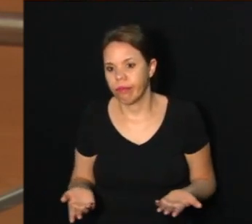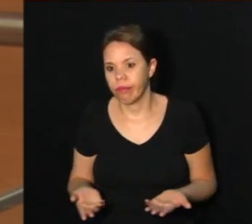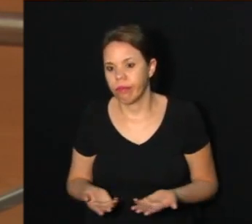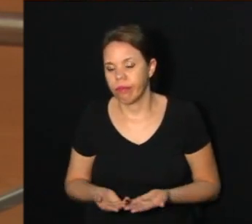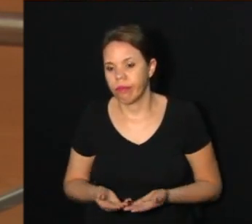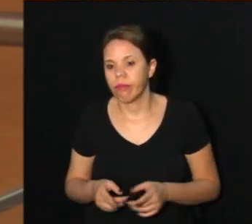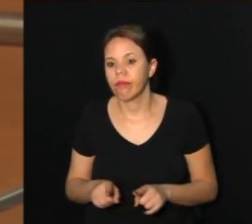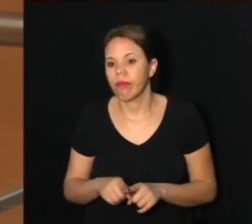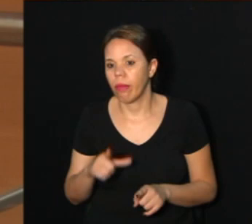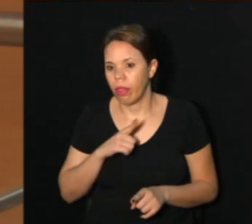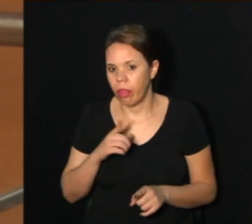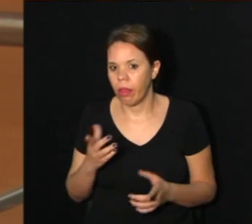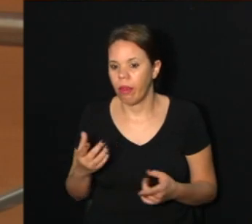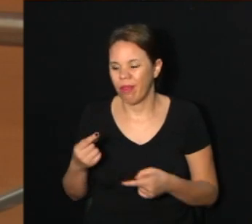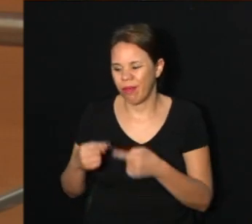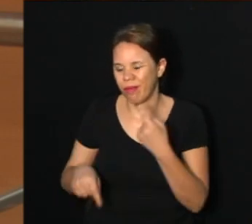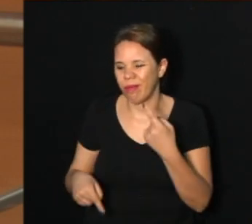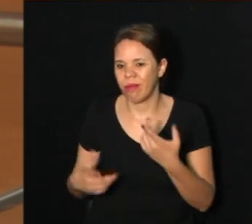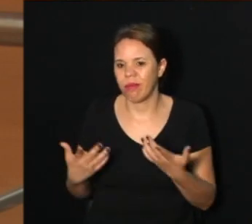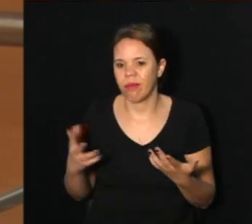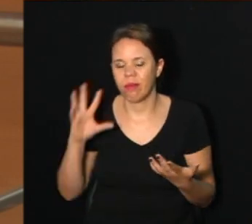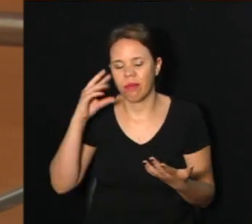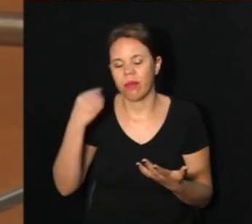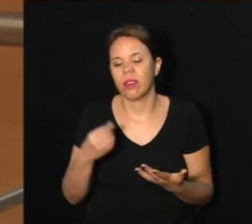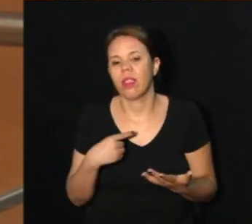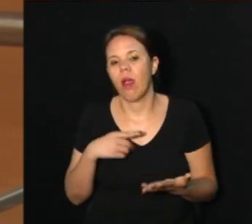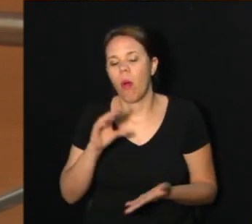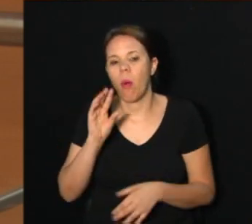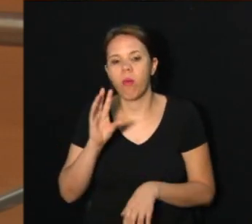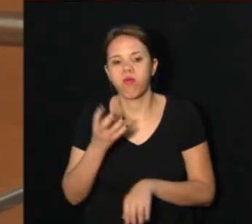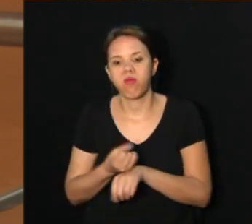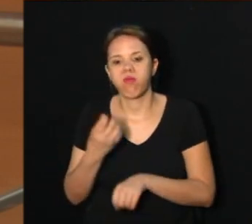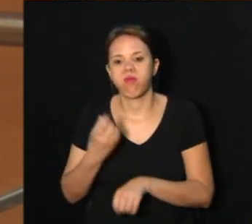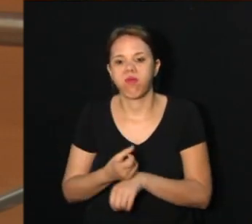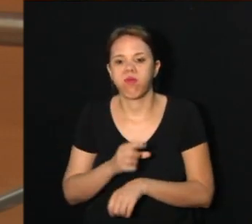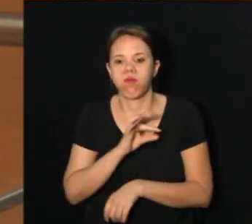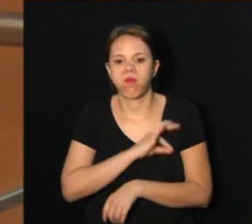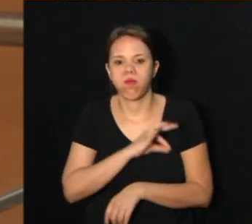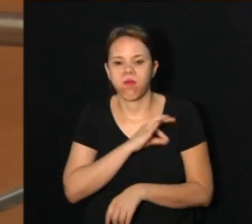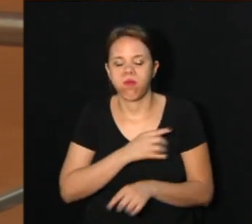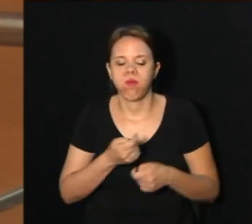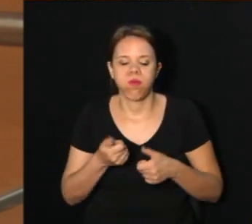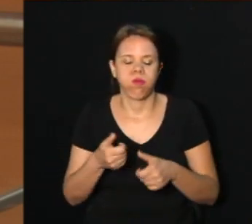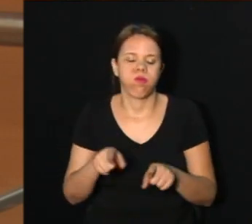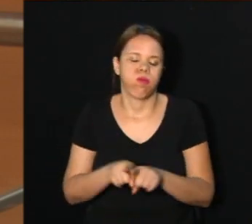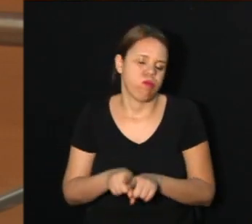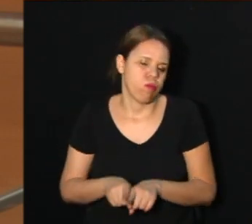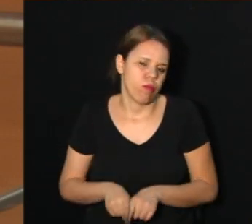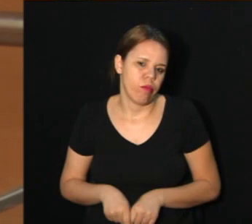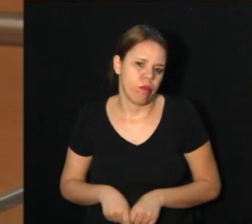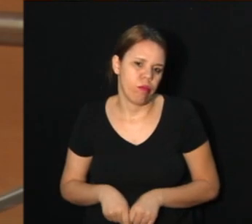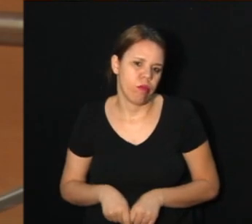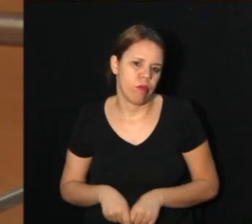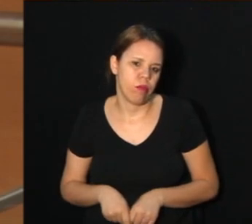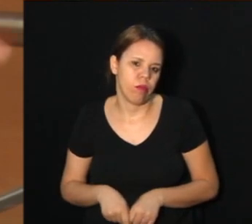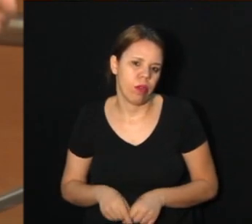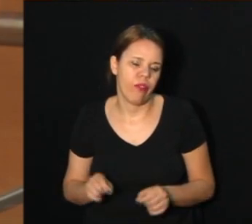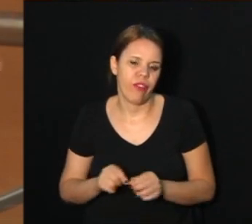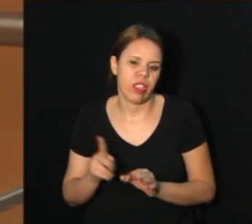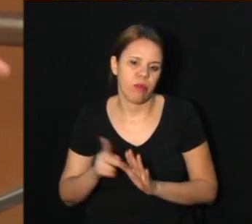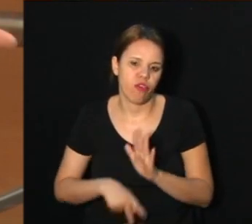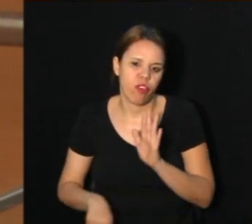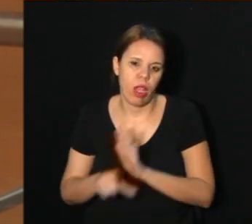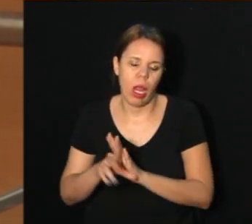Aí temos um equívoco. Agora, para receber um volume grande, que é a sucumbência, daí nós vamos fazer um projeto